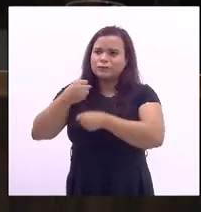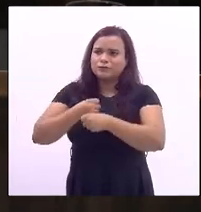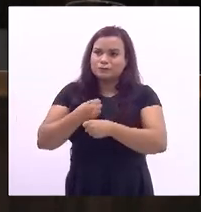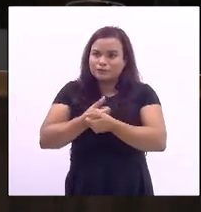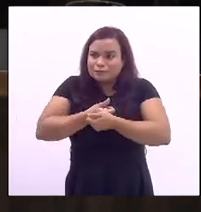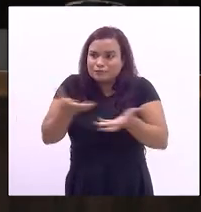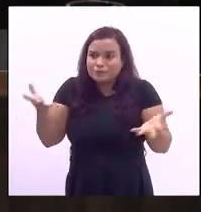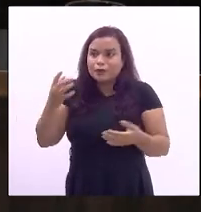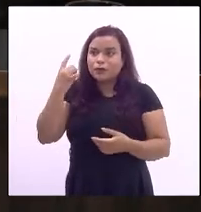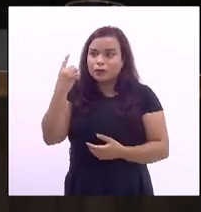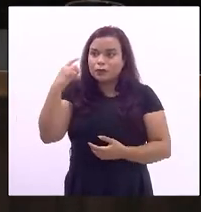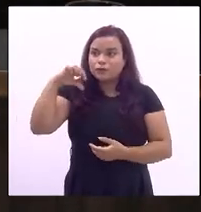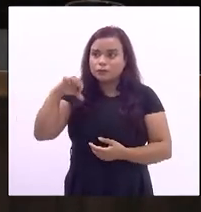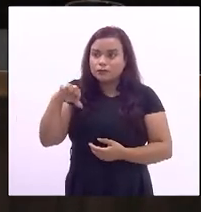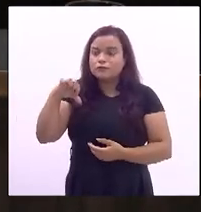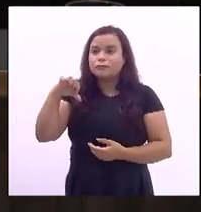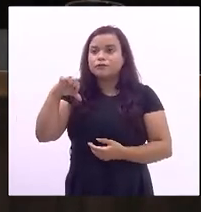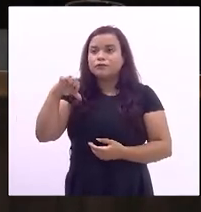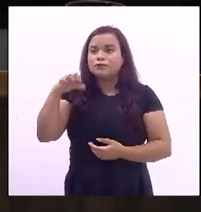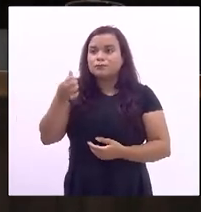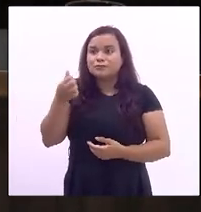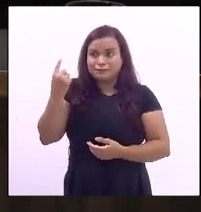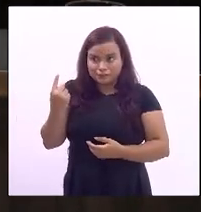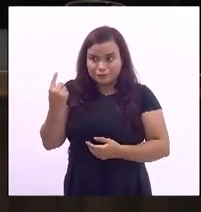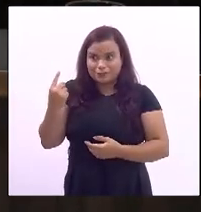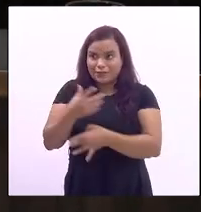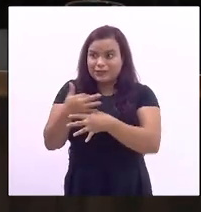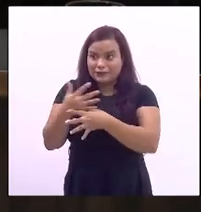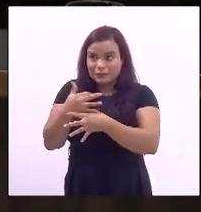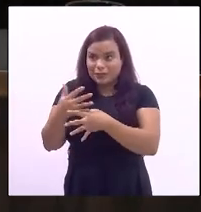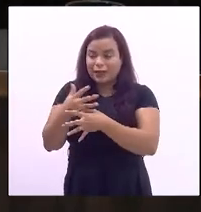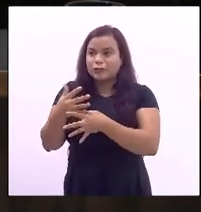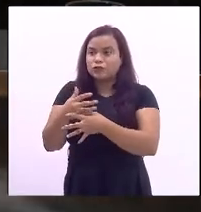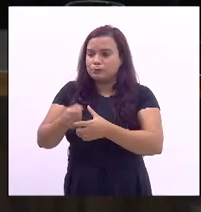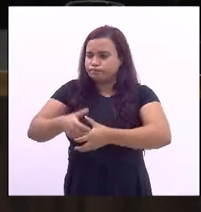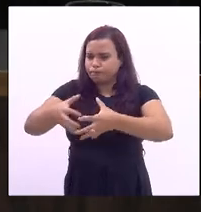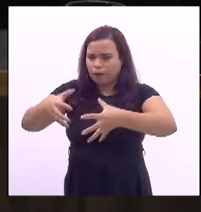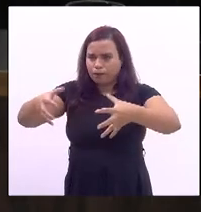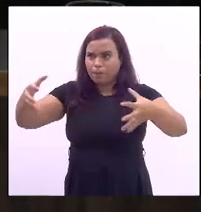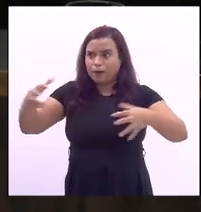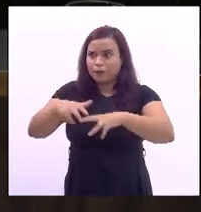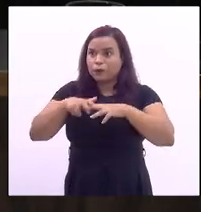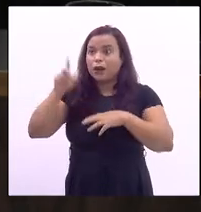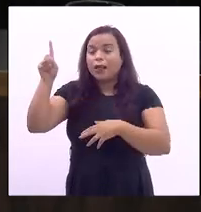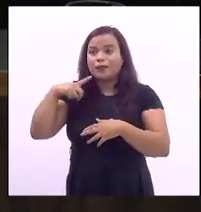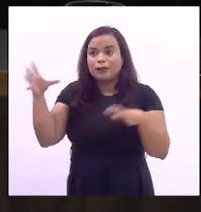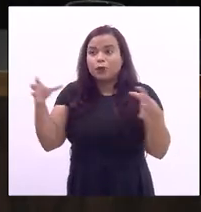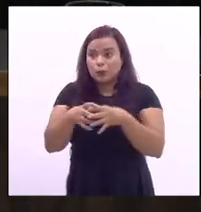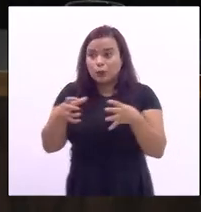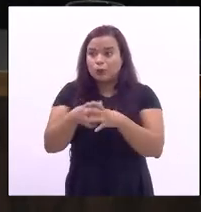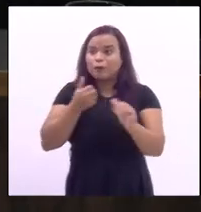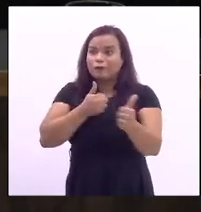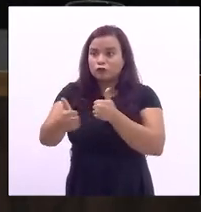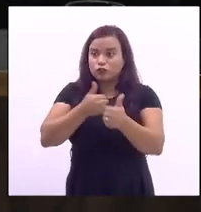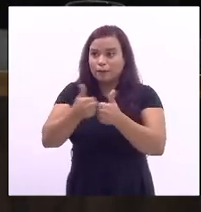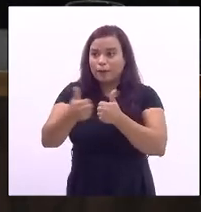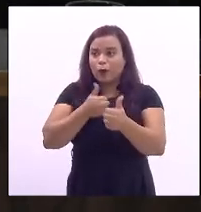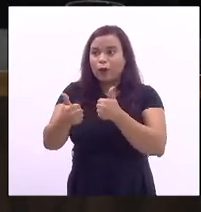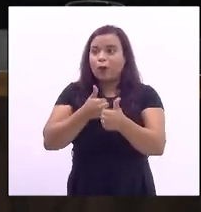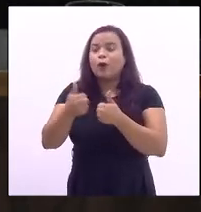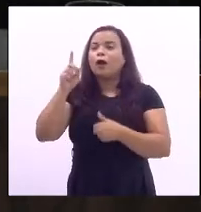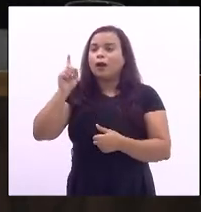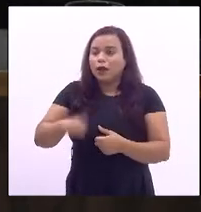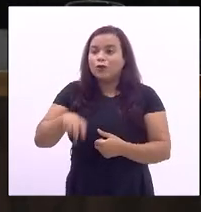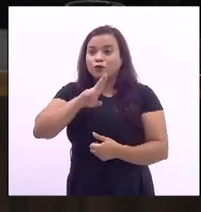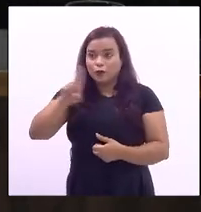uma história belíssima cidade nasceu o torno da Vila Operária da fábrica E lá nós temos um clube de futebol também Lucinha chamado o Brasil